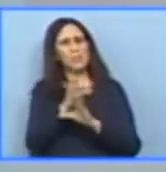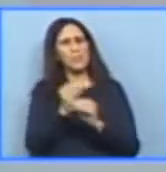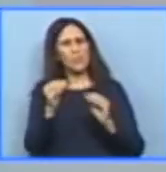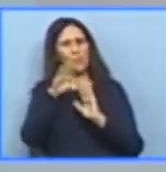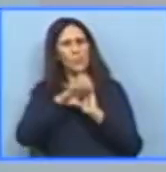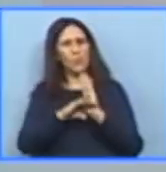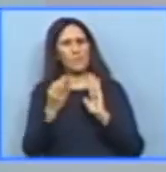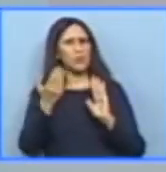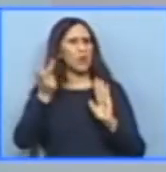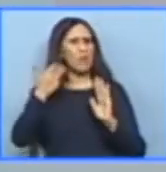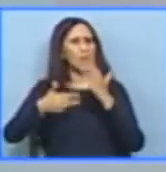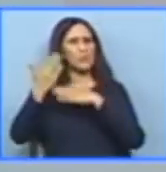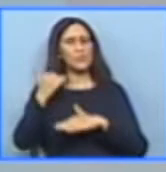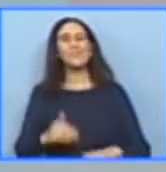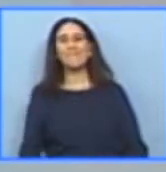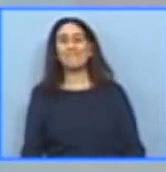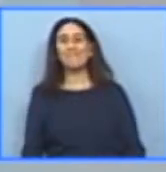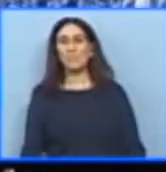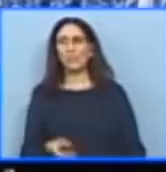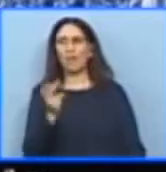há muitos anos